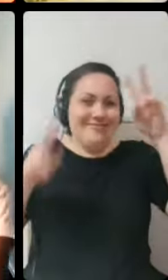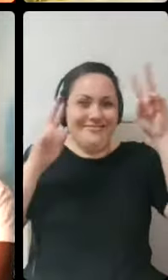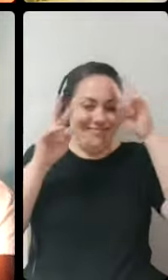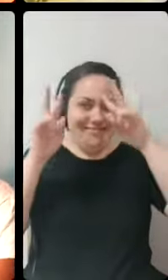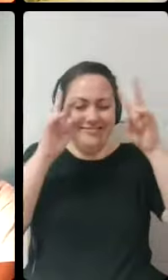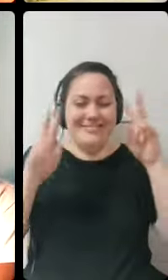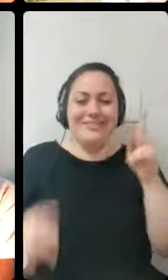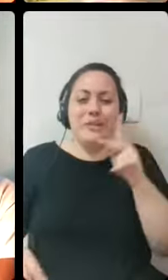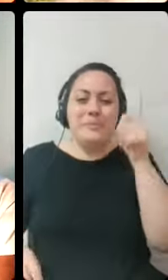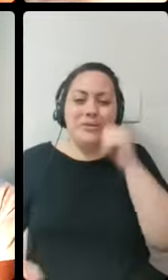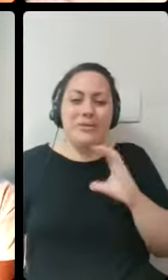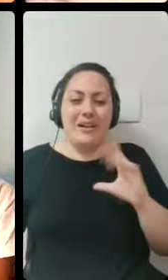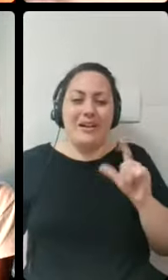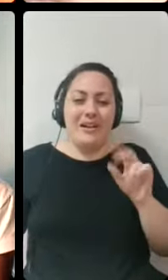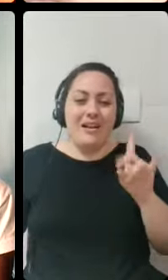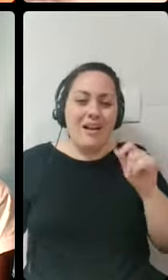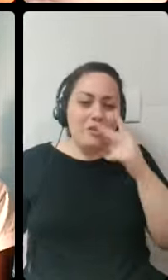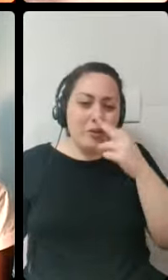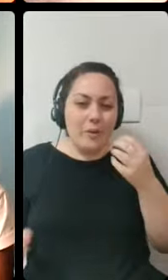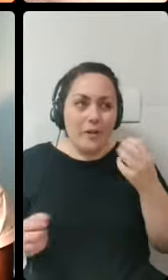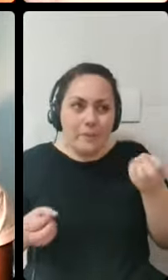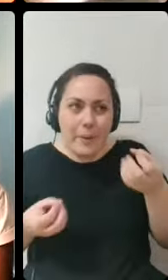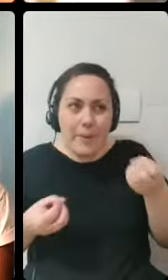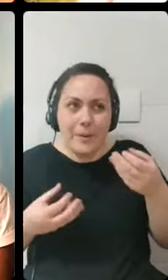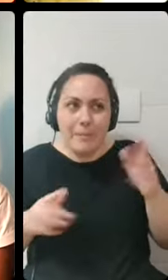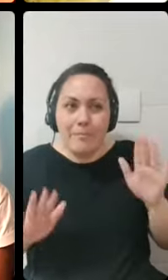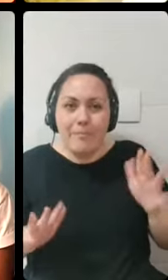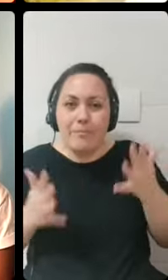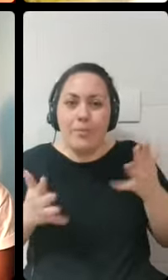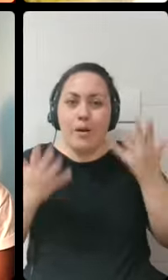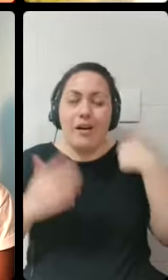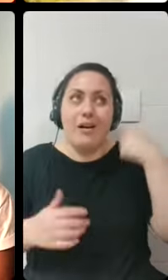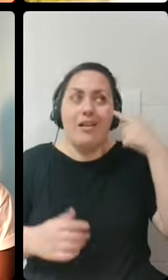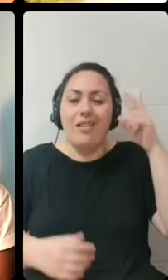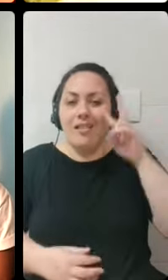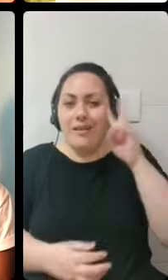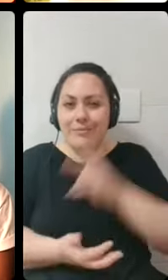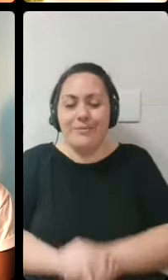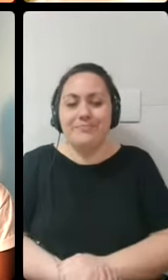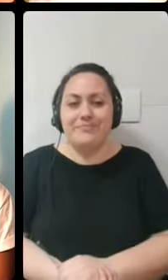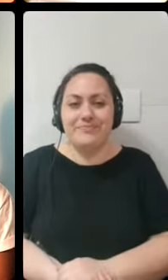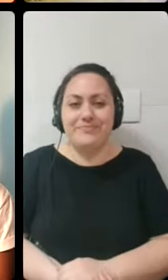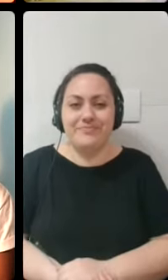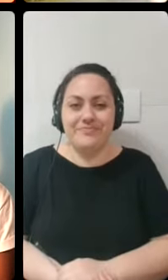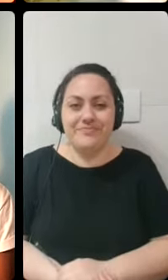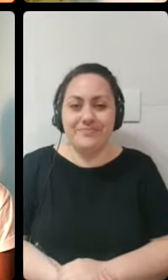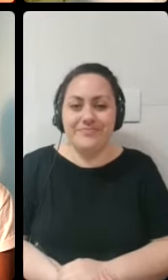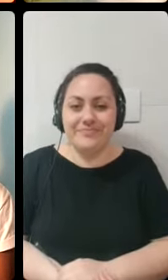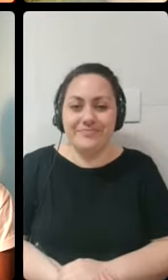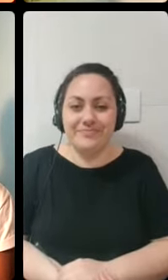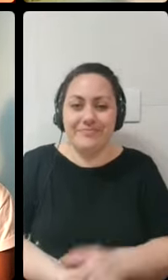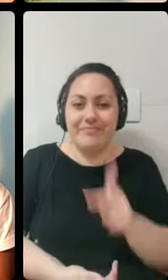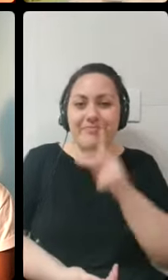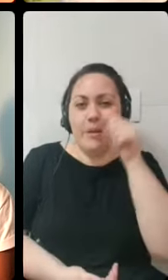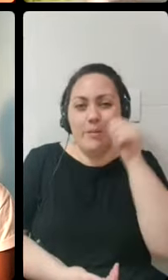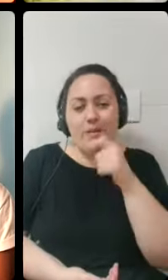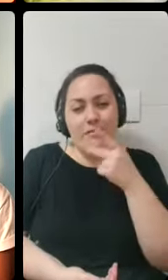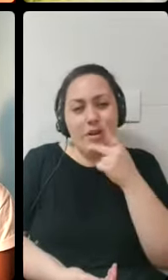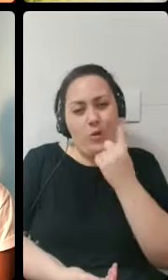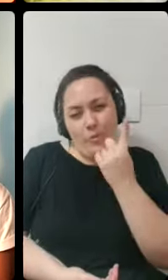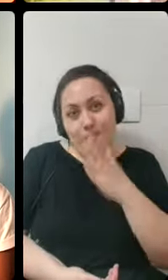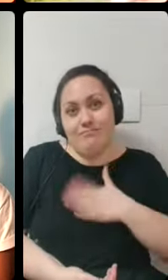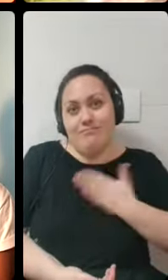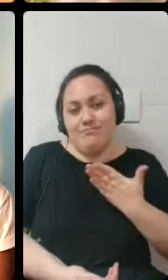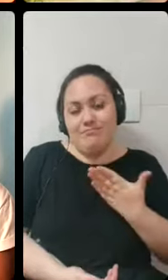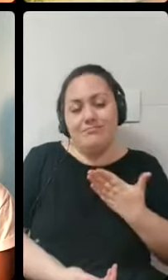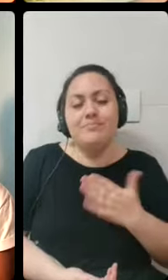que atualizando a memória da gente. Sim. Inclusive, a Bruna falou uma ali que foi muito inesperada. A gente tava retornando